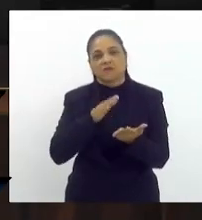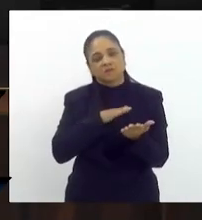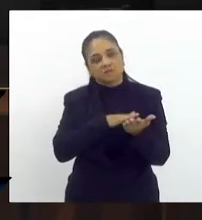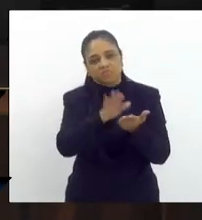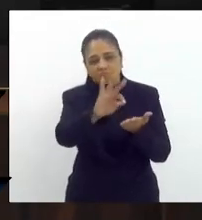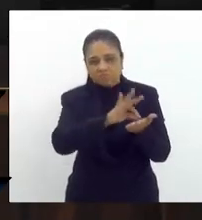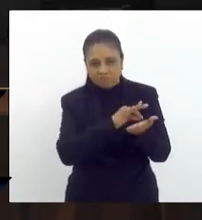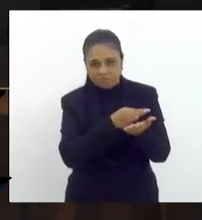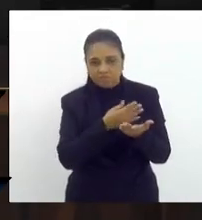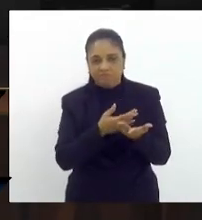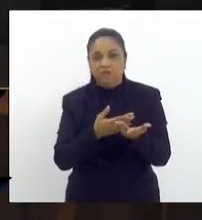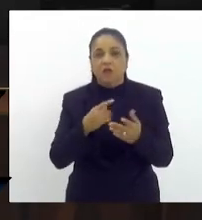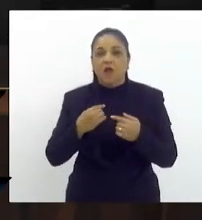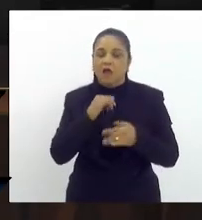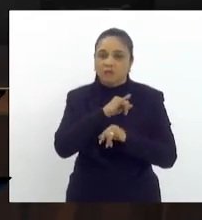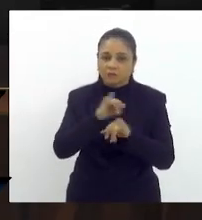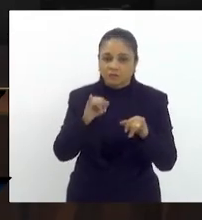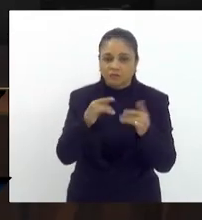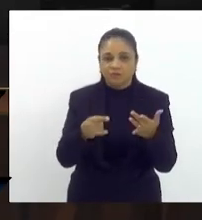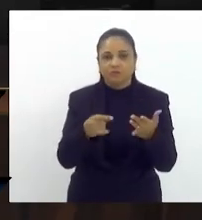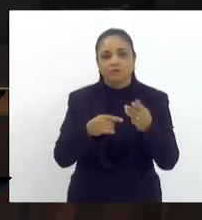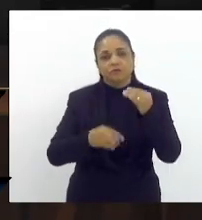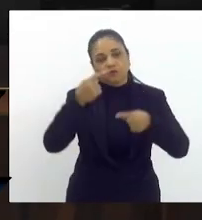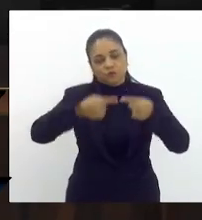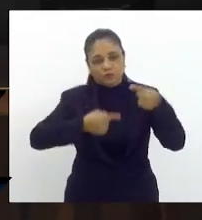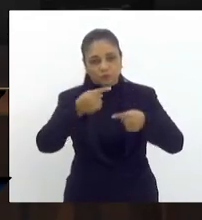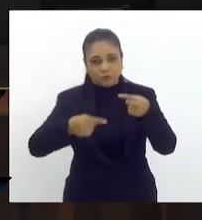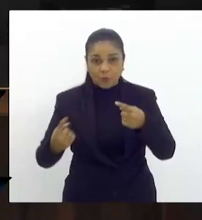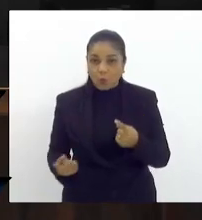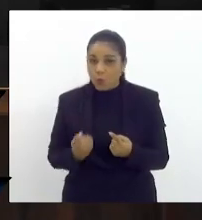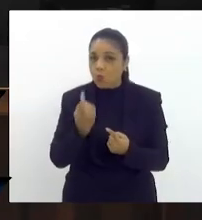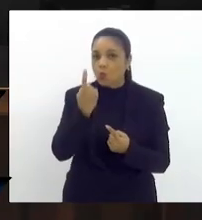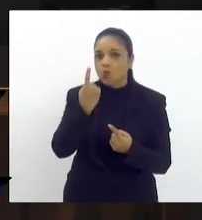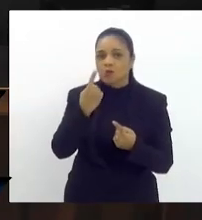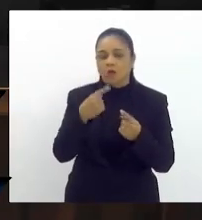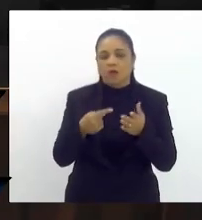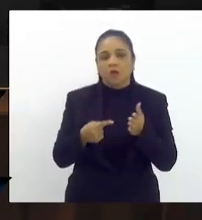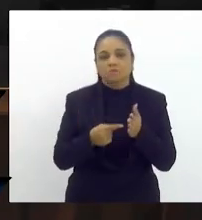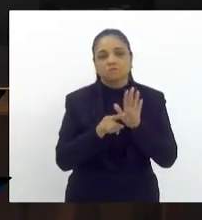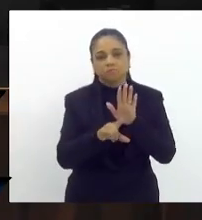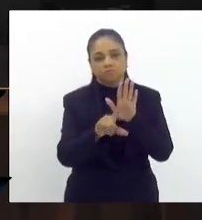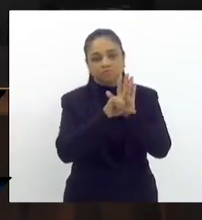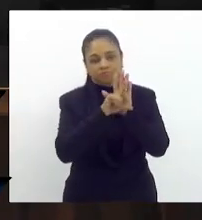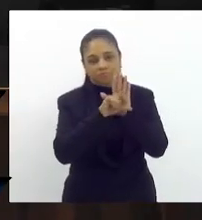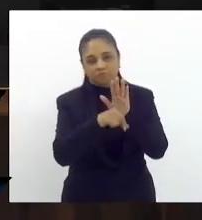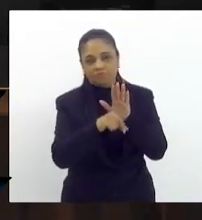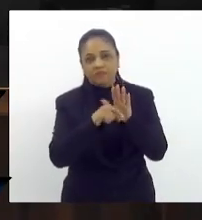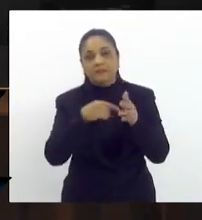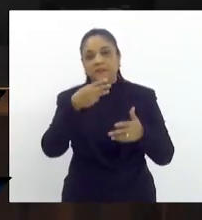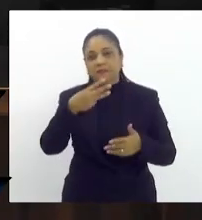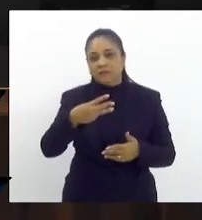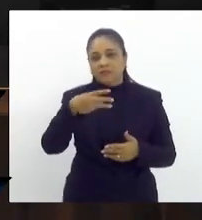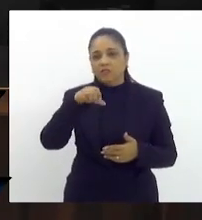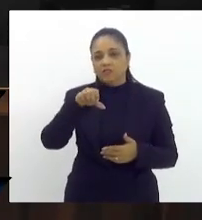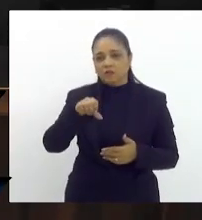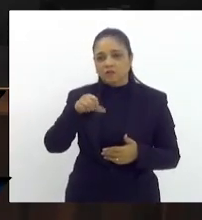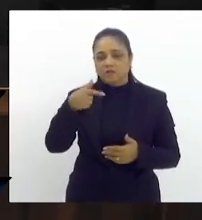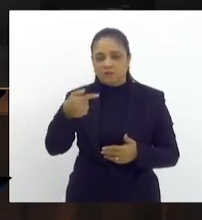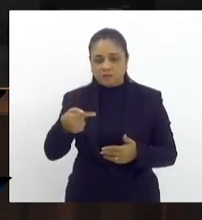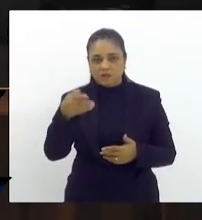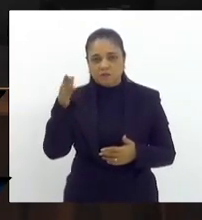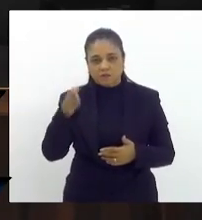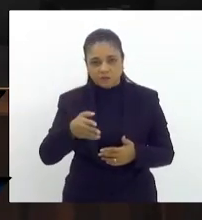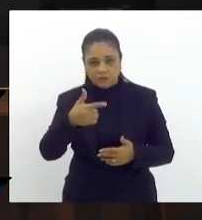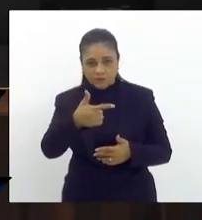final anuncio em discussão única indicação Legislativa número 397 2021 de